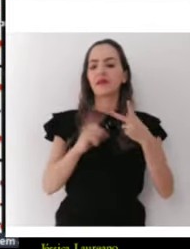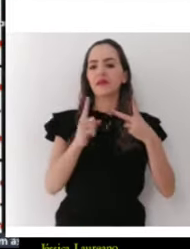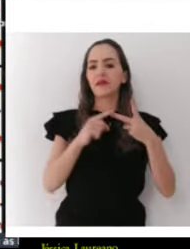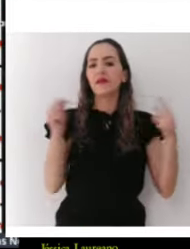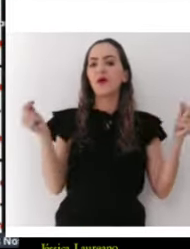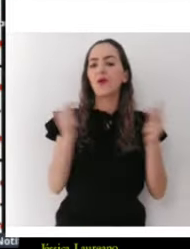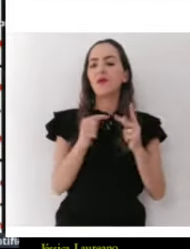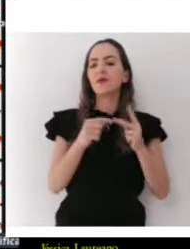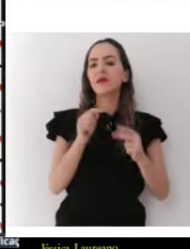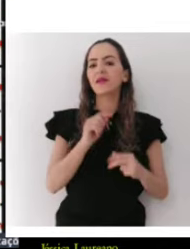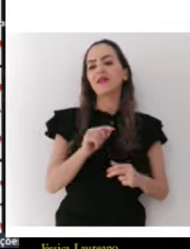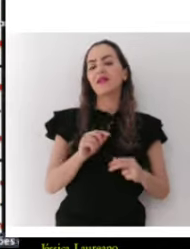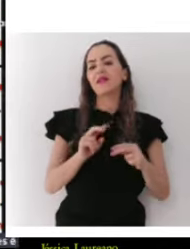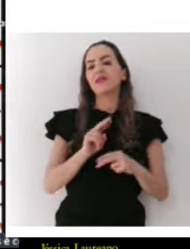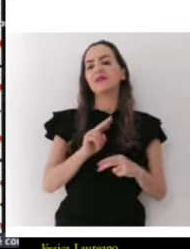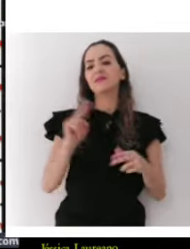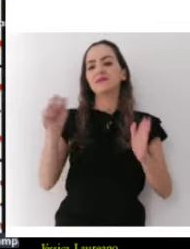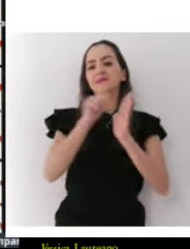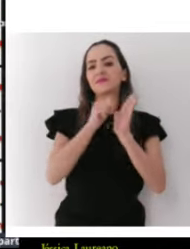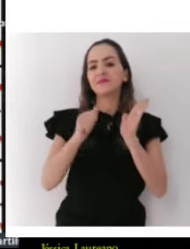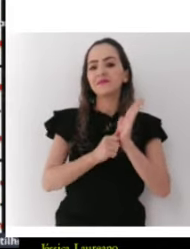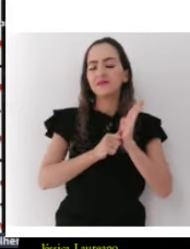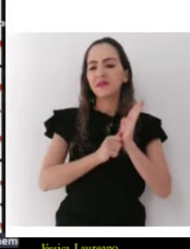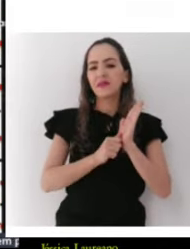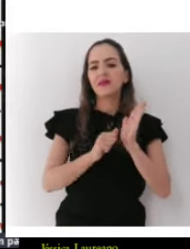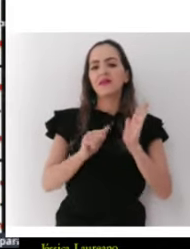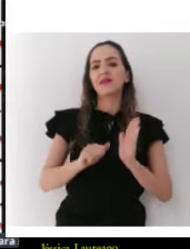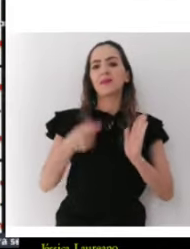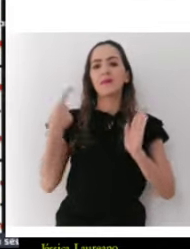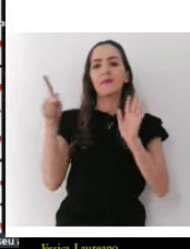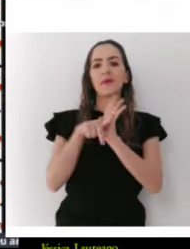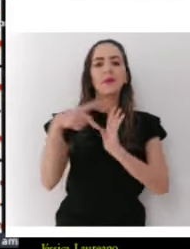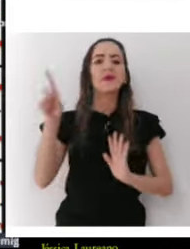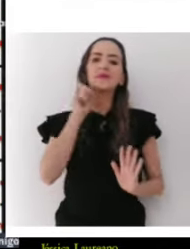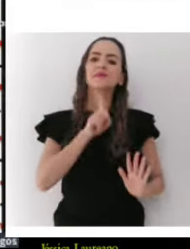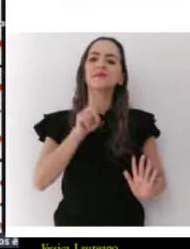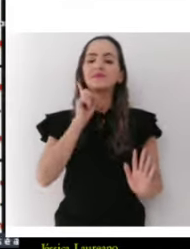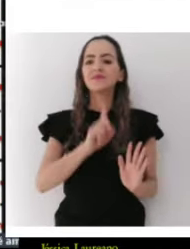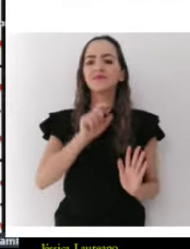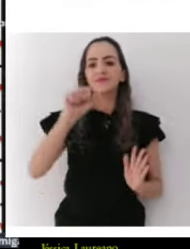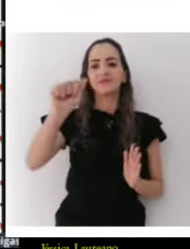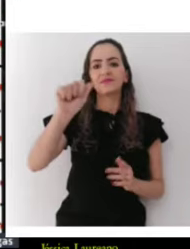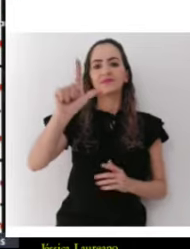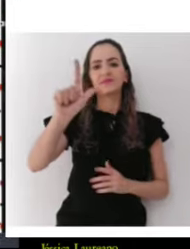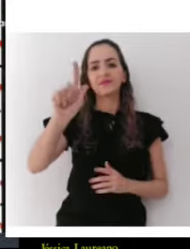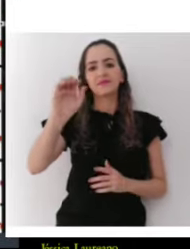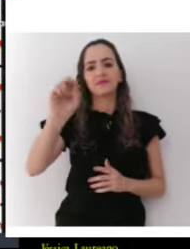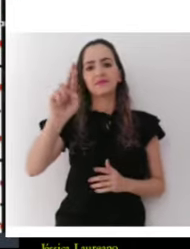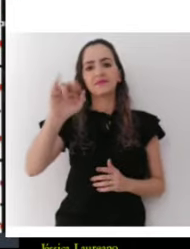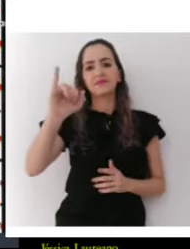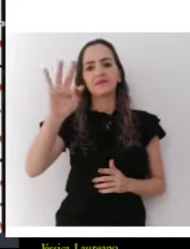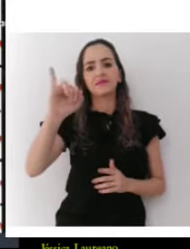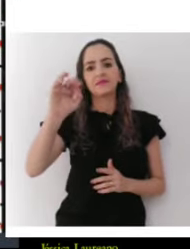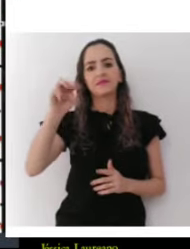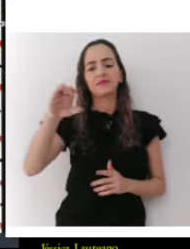chamada de algoritmo americano. Essa é a maneira que chama quando a pessoa resolve a conta de divisão